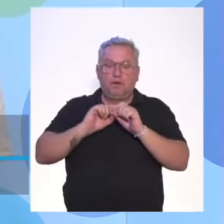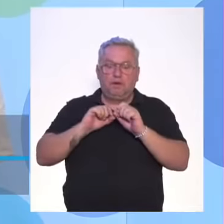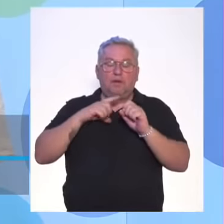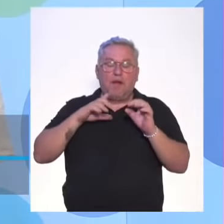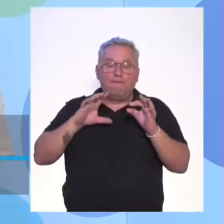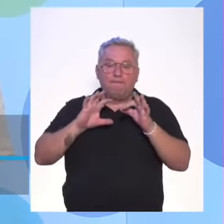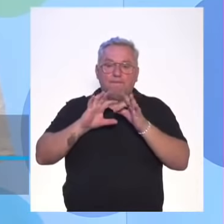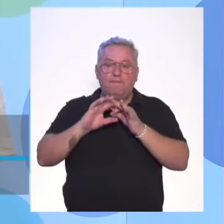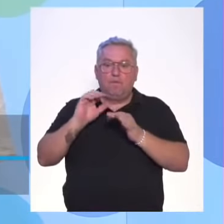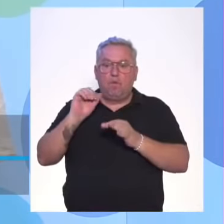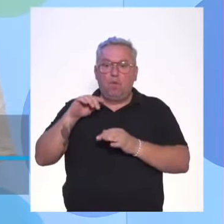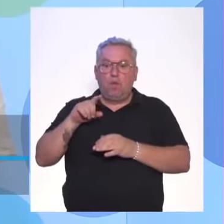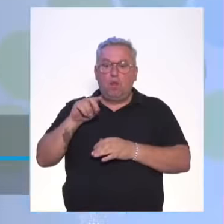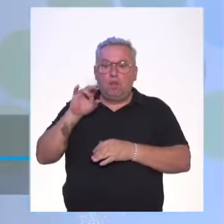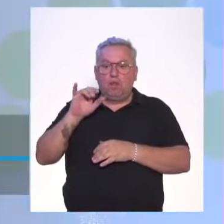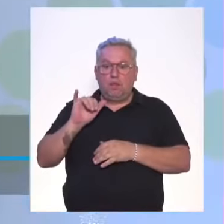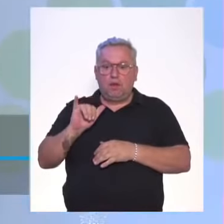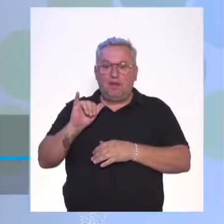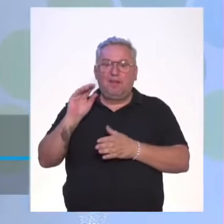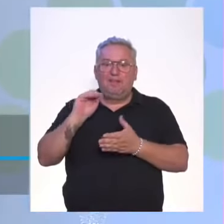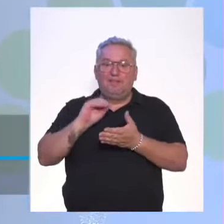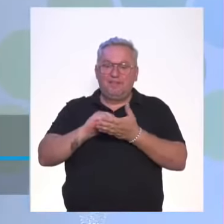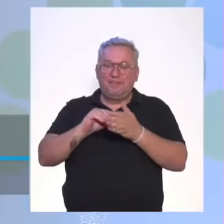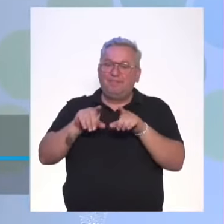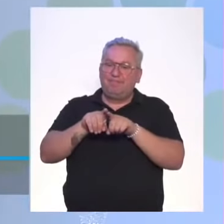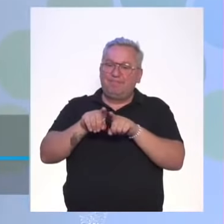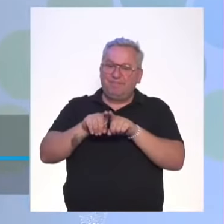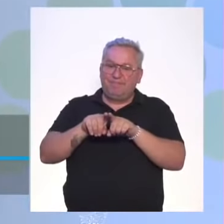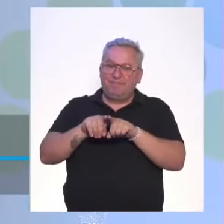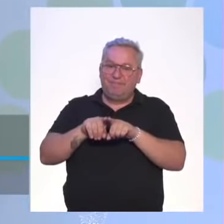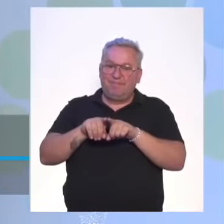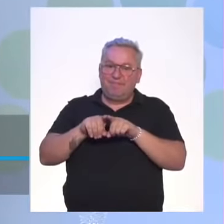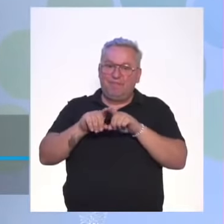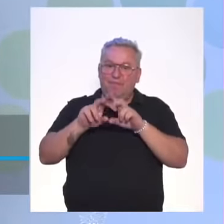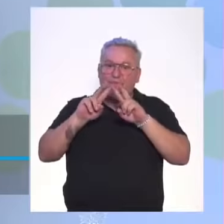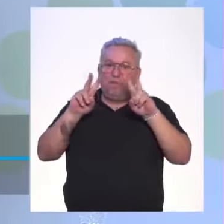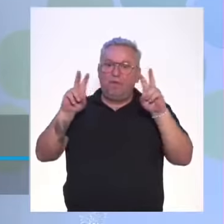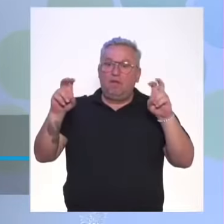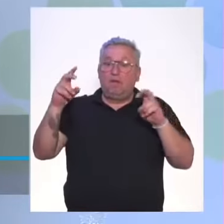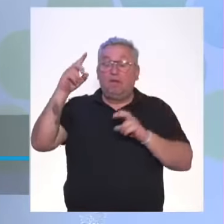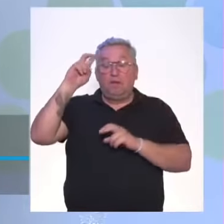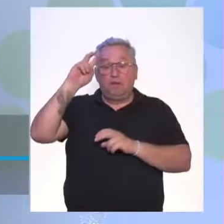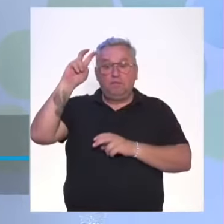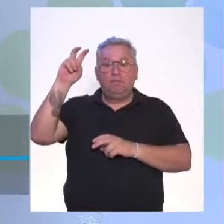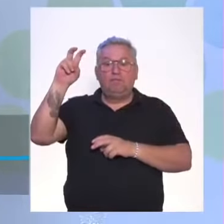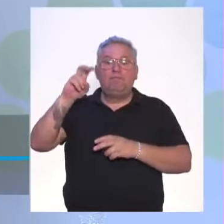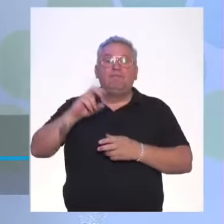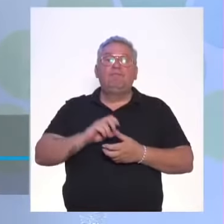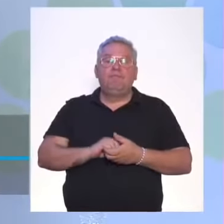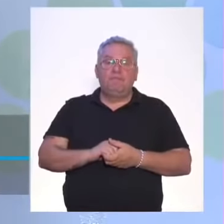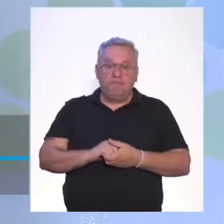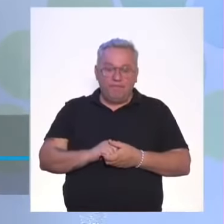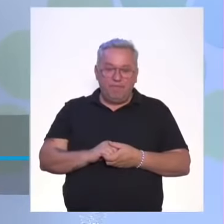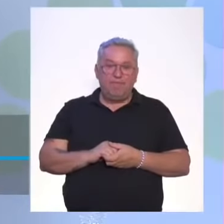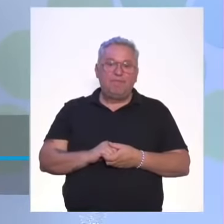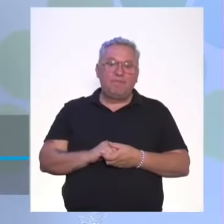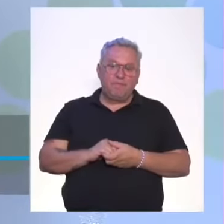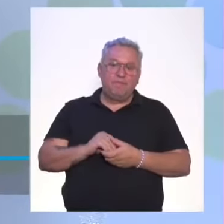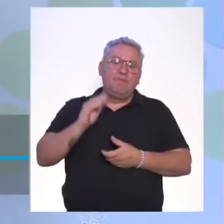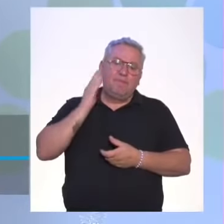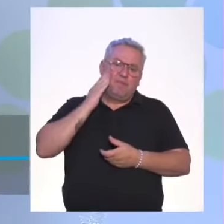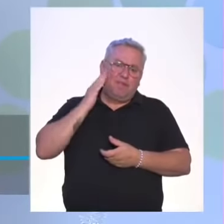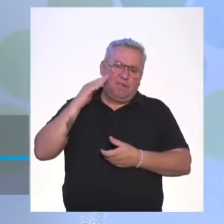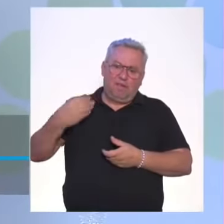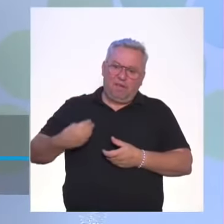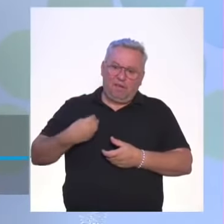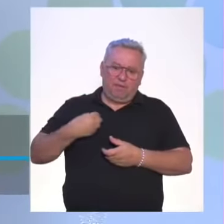laços né é o Andrei né agora ele colocou de modo geral também as frases sábias né grande muitas muitas e marcam a